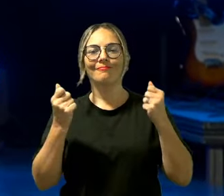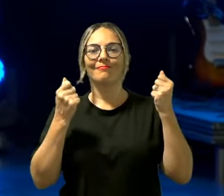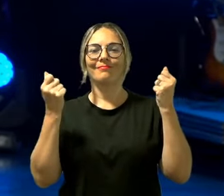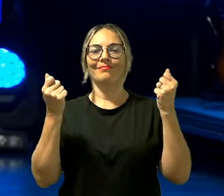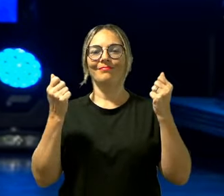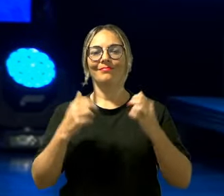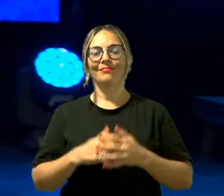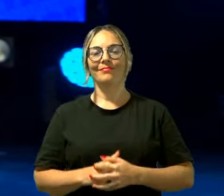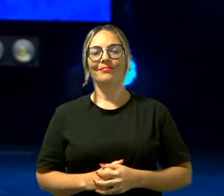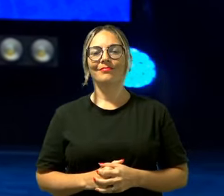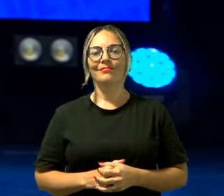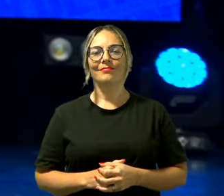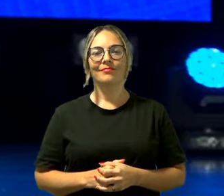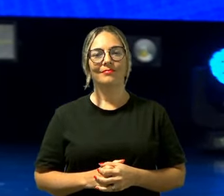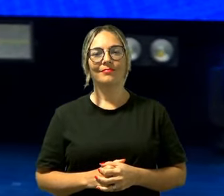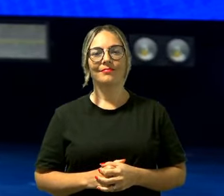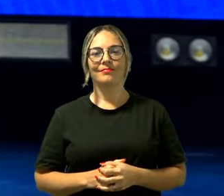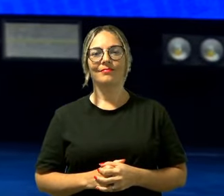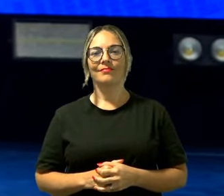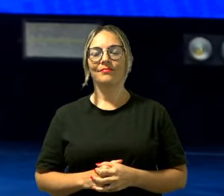Vamos entrar no manto.